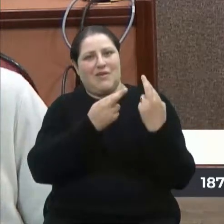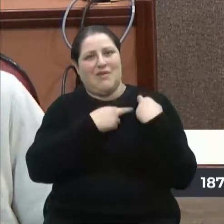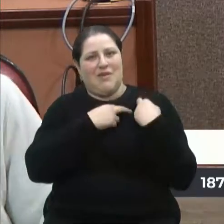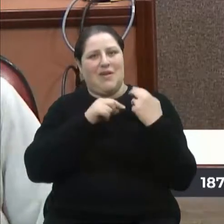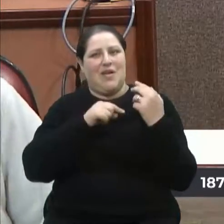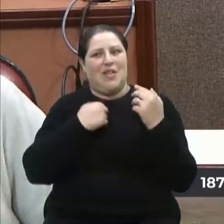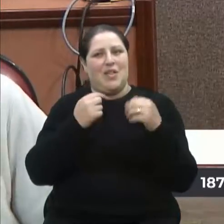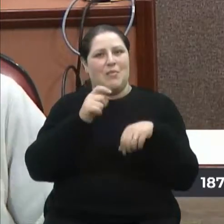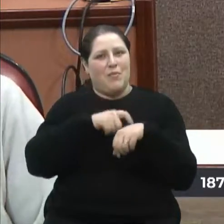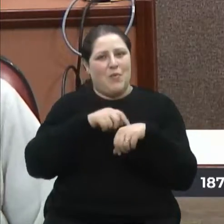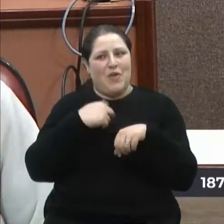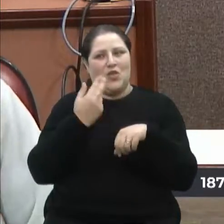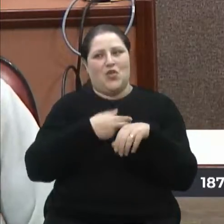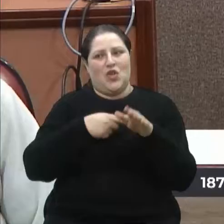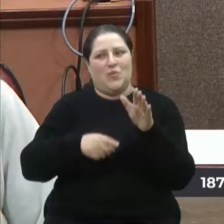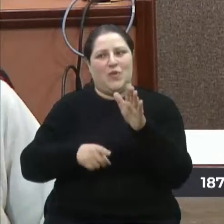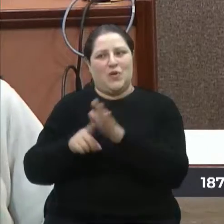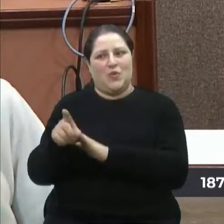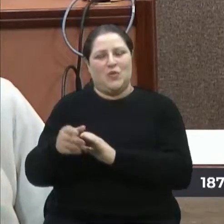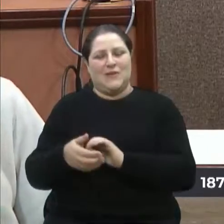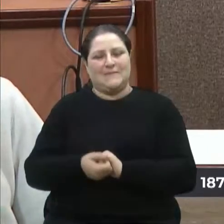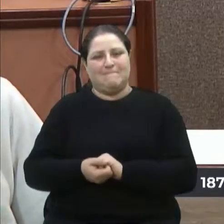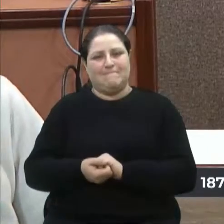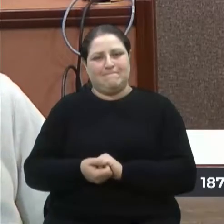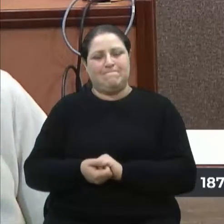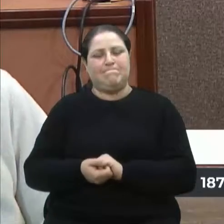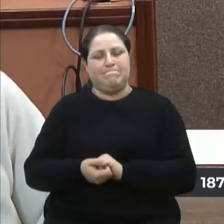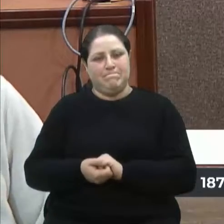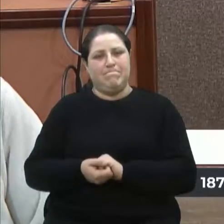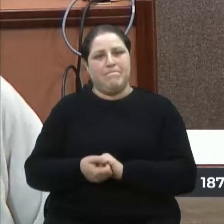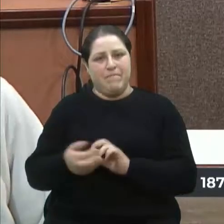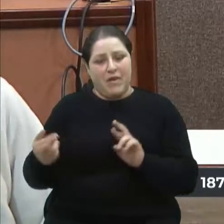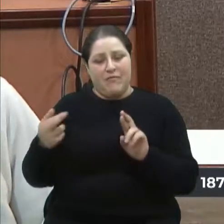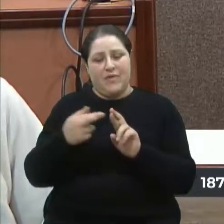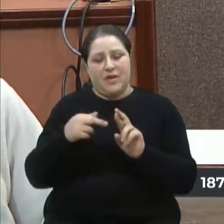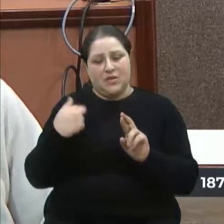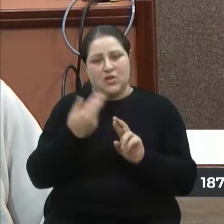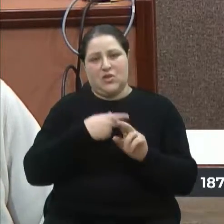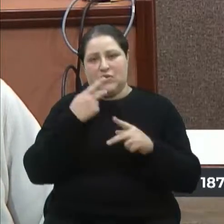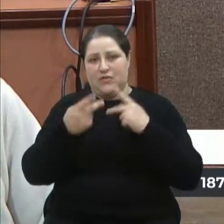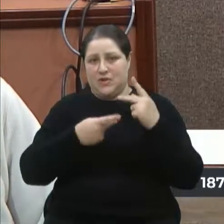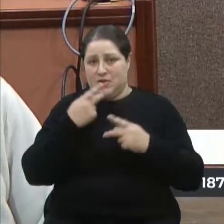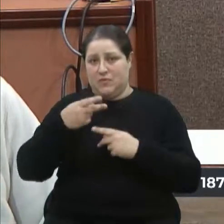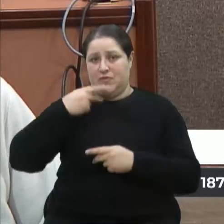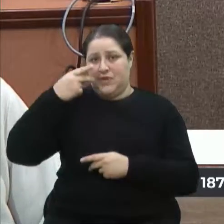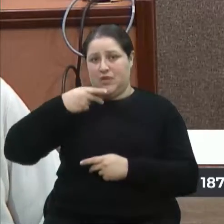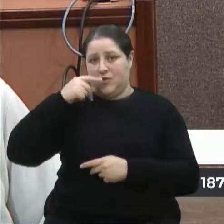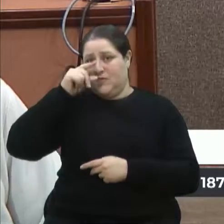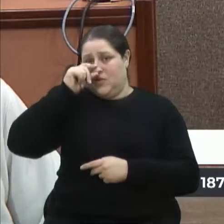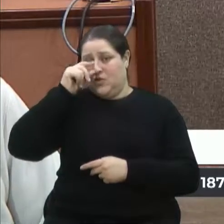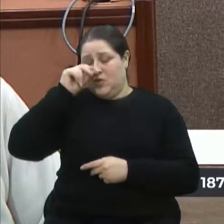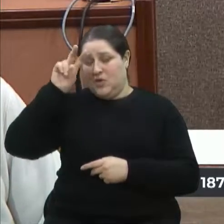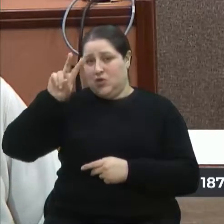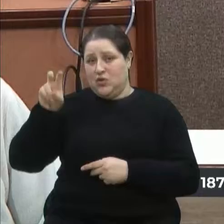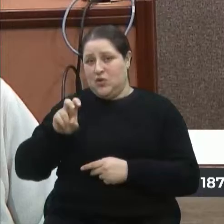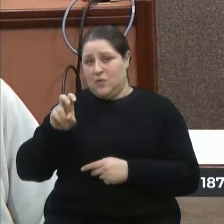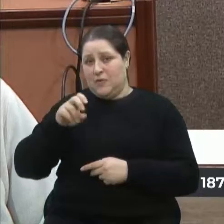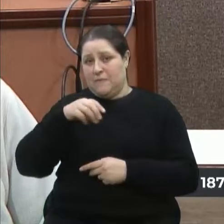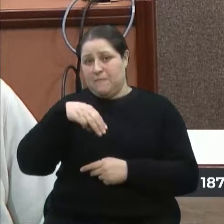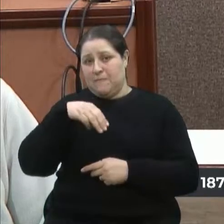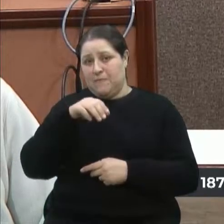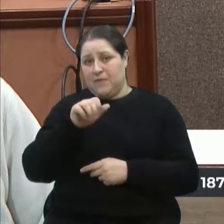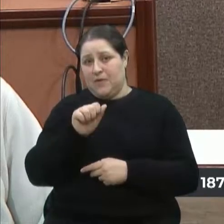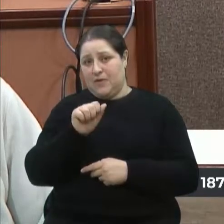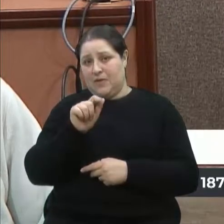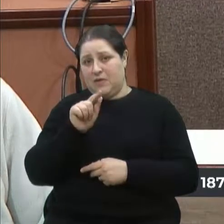questões. E só uma referência ao que a gente está falando, o vereador Fantinel trouxe essa questão do caso Manha Bosco,